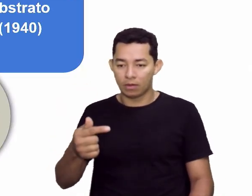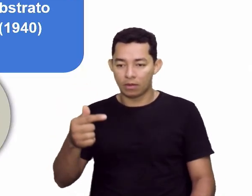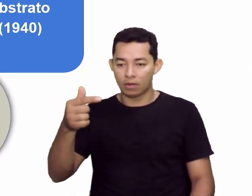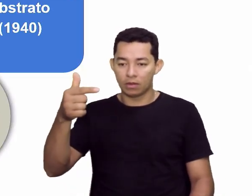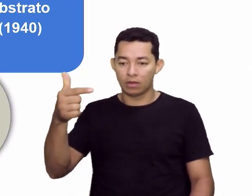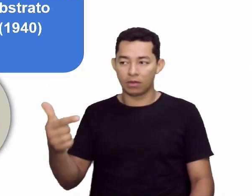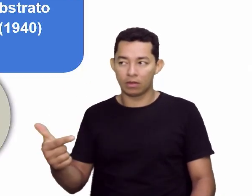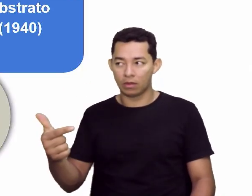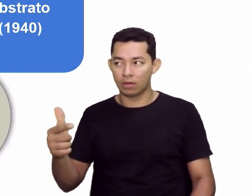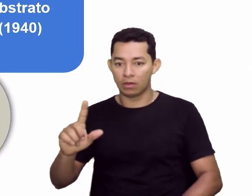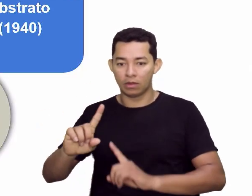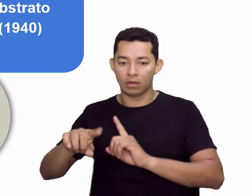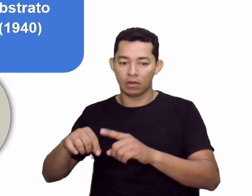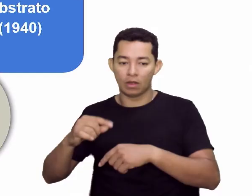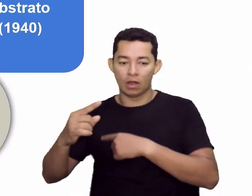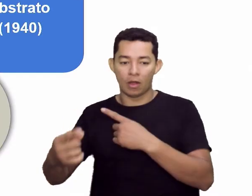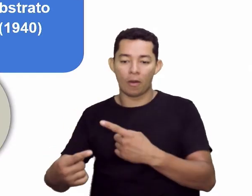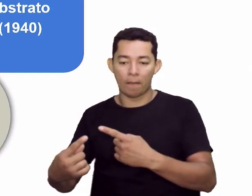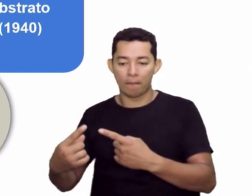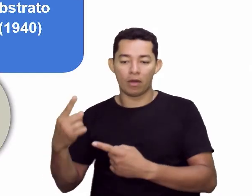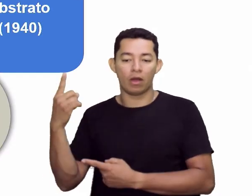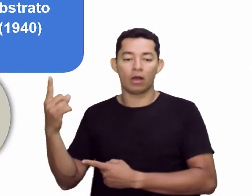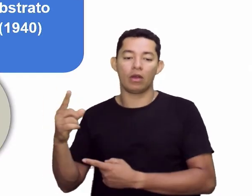o pós-impressionismo,